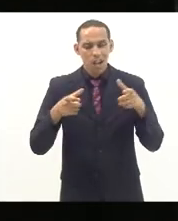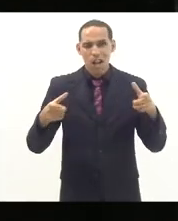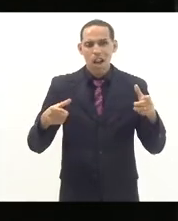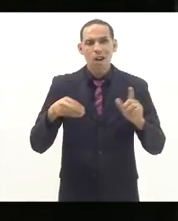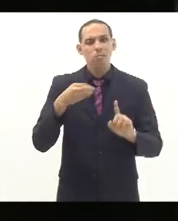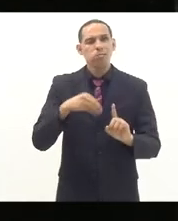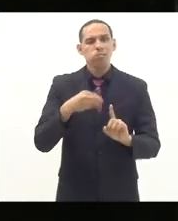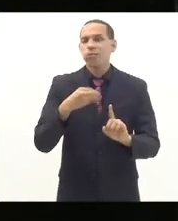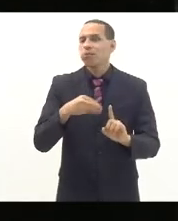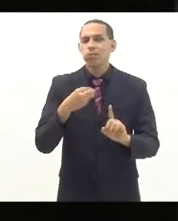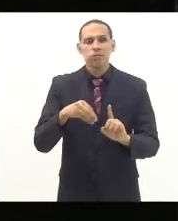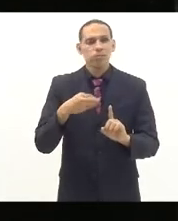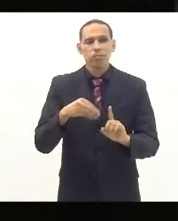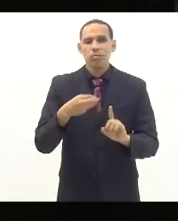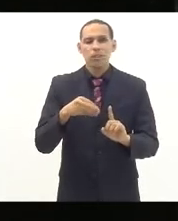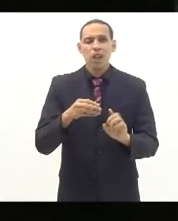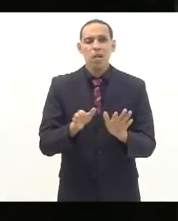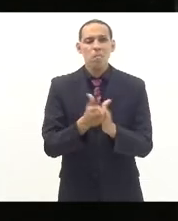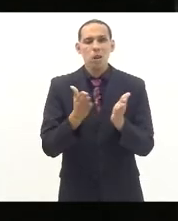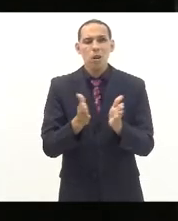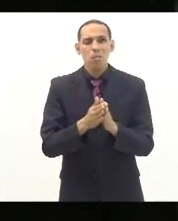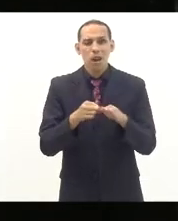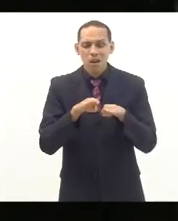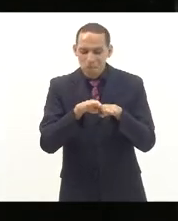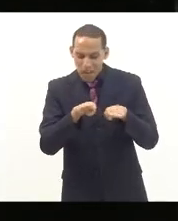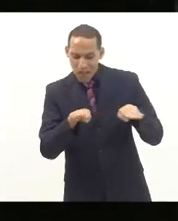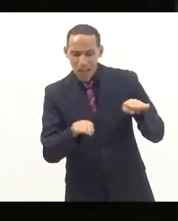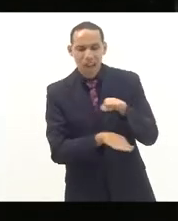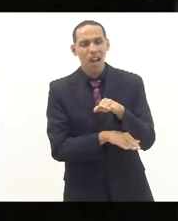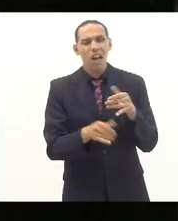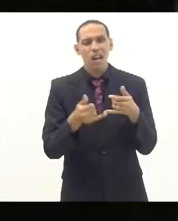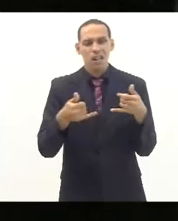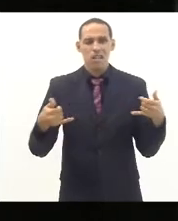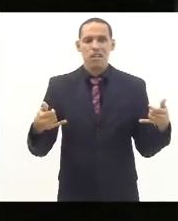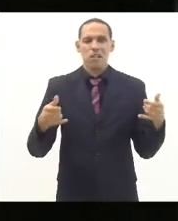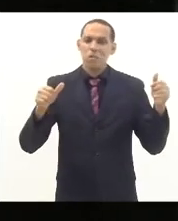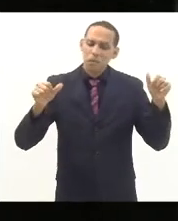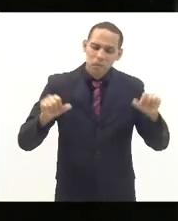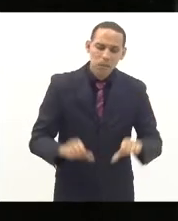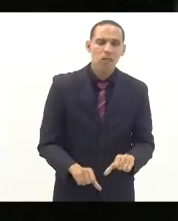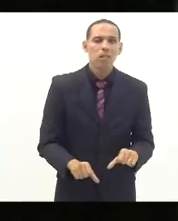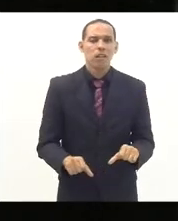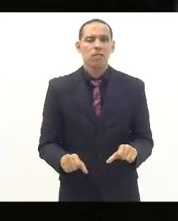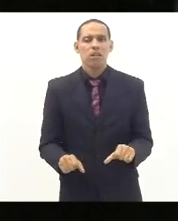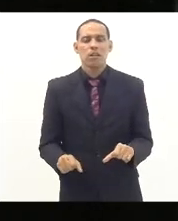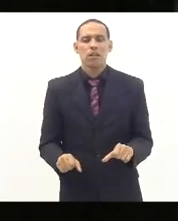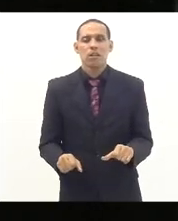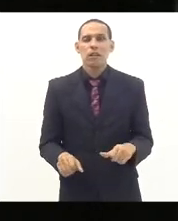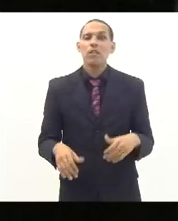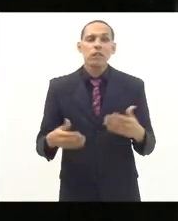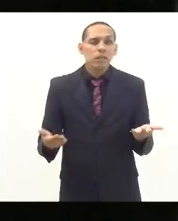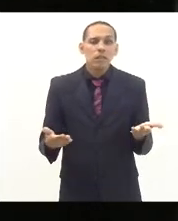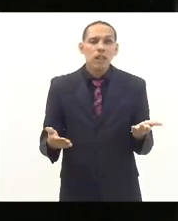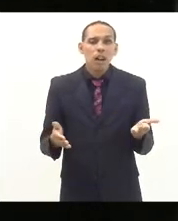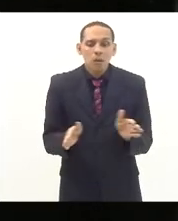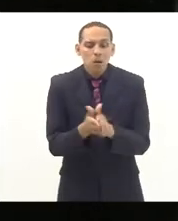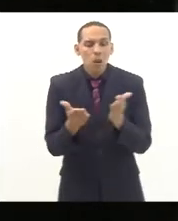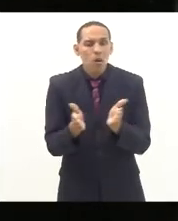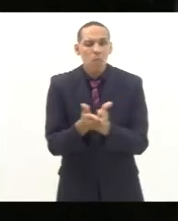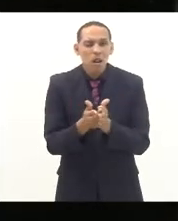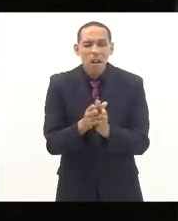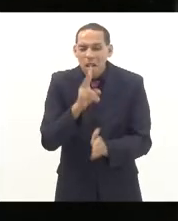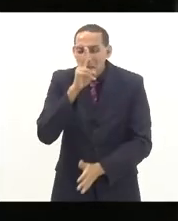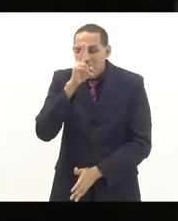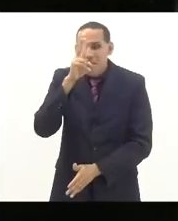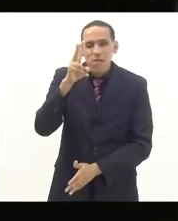vulnerável abaixo da linha da pobreza não consigo entender como essas questões da extrema pobreza da